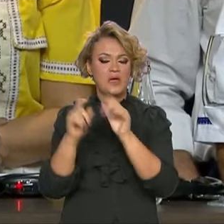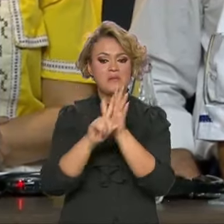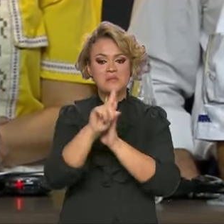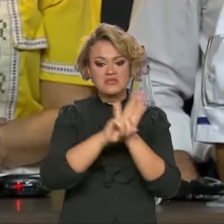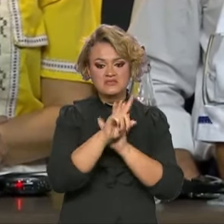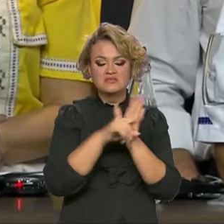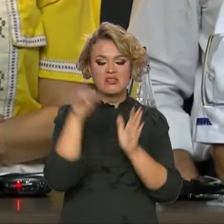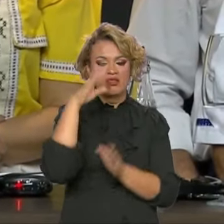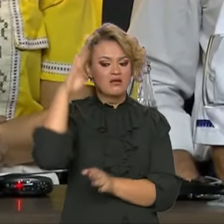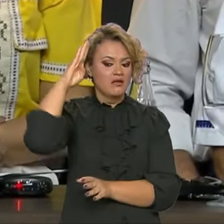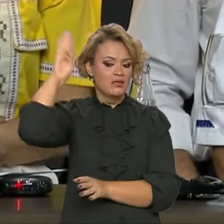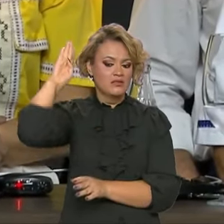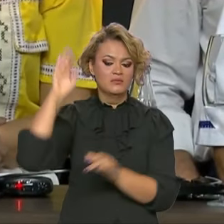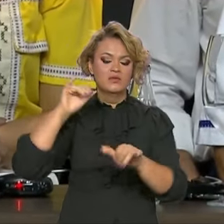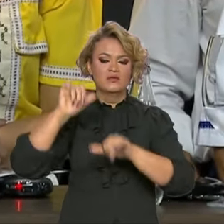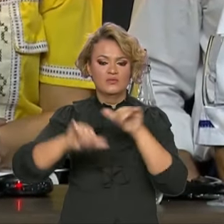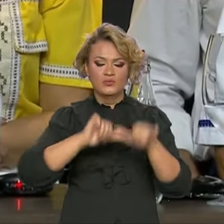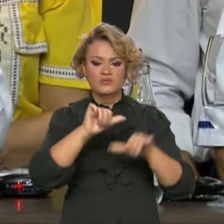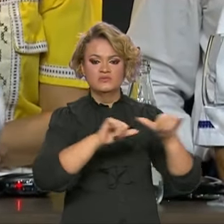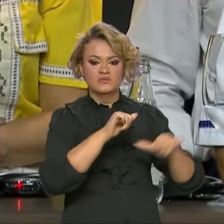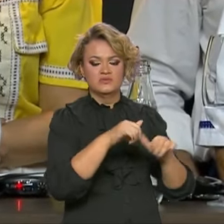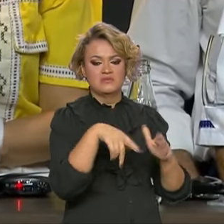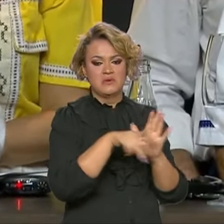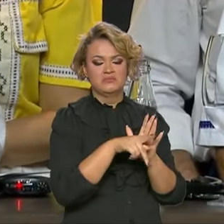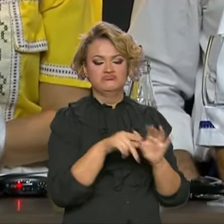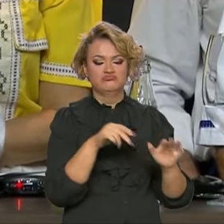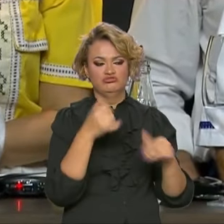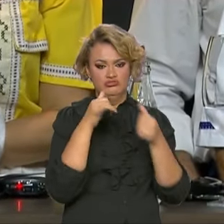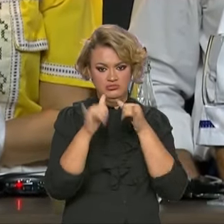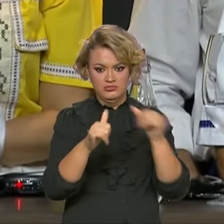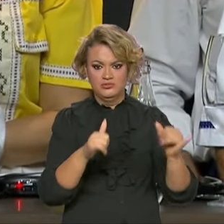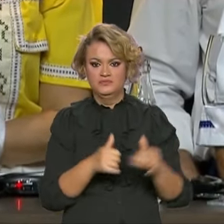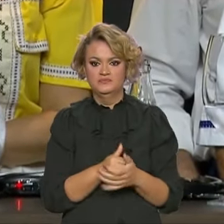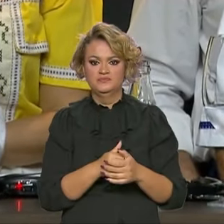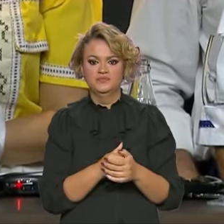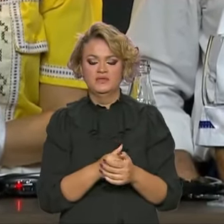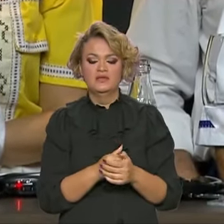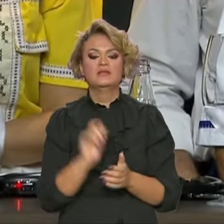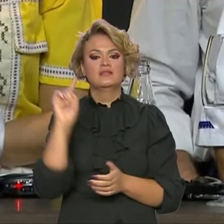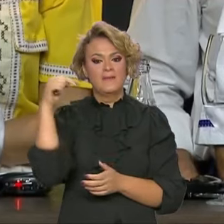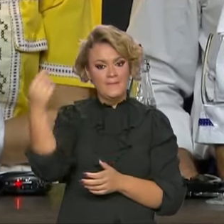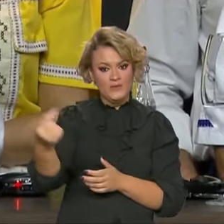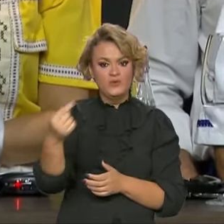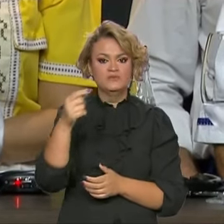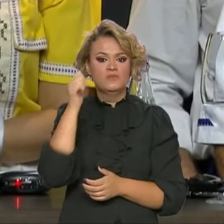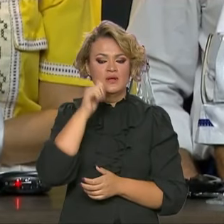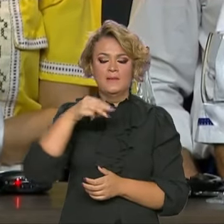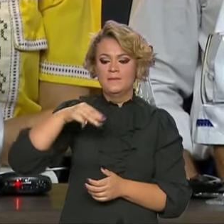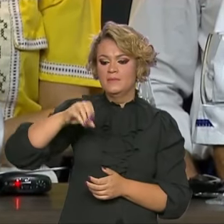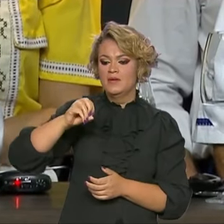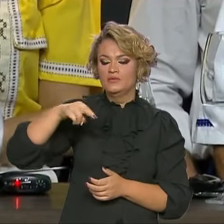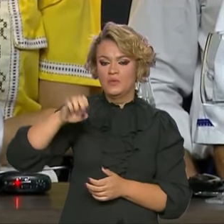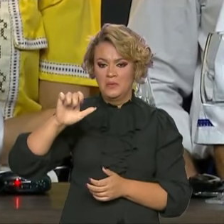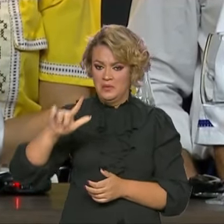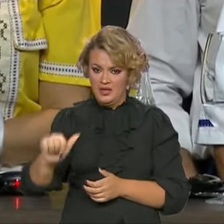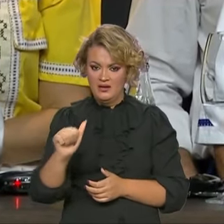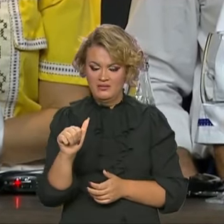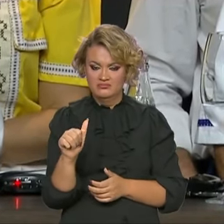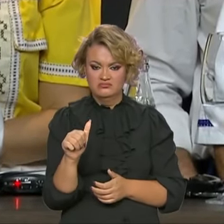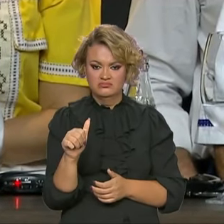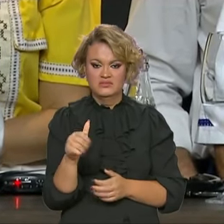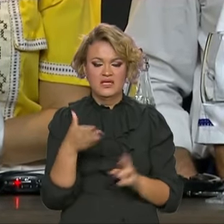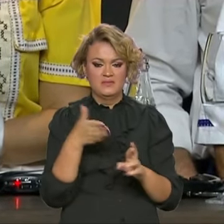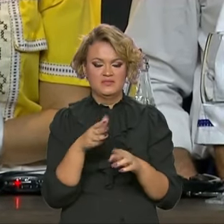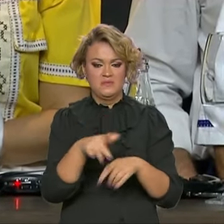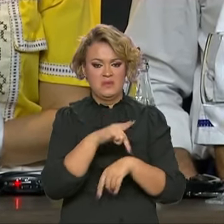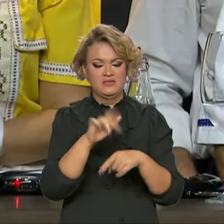pesquisa acadêmica e transição energética. Depois nós temos Manuela Salomé Vilafuerte, Merino,